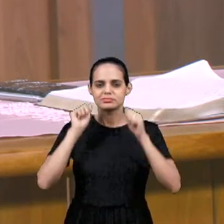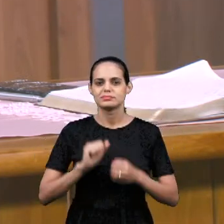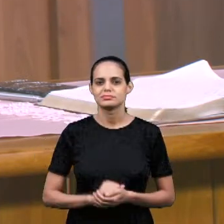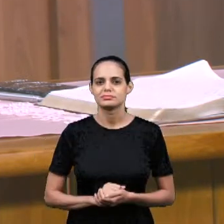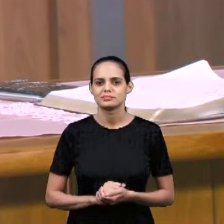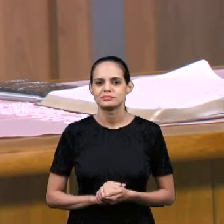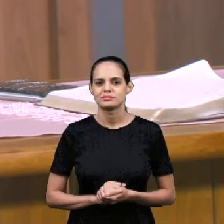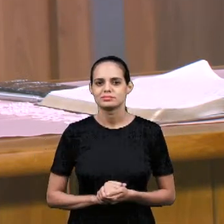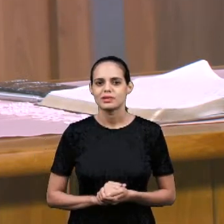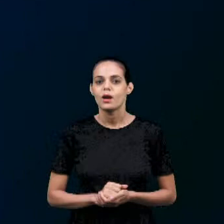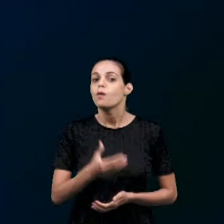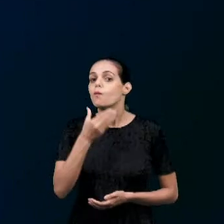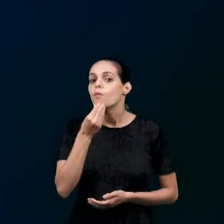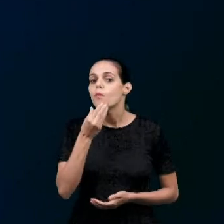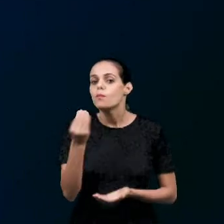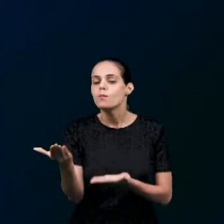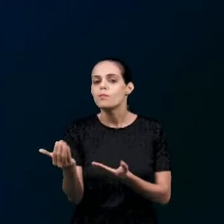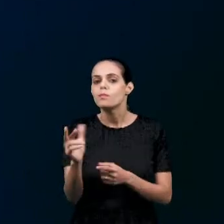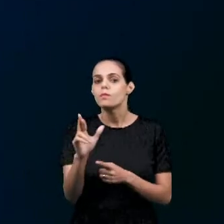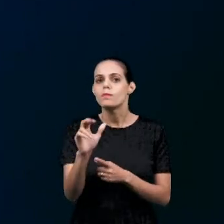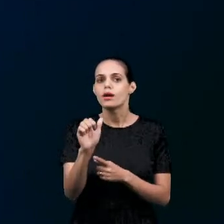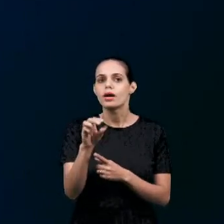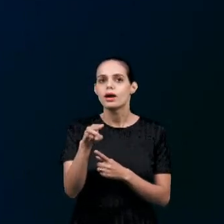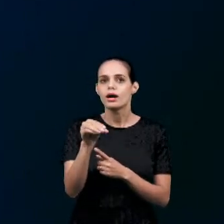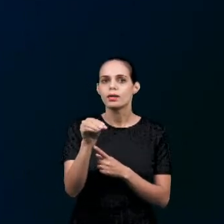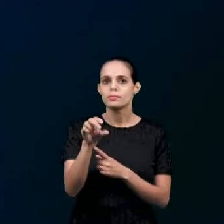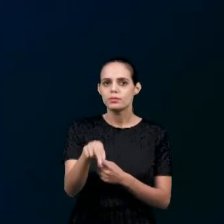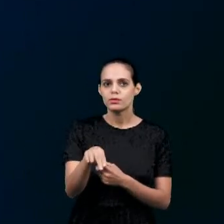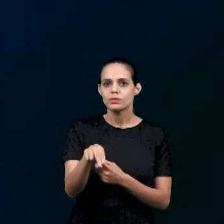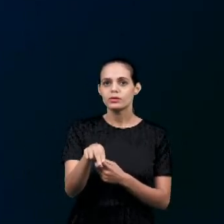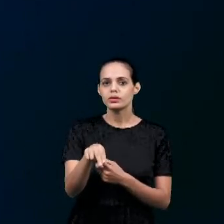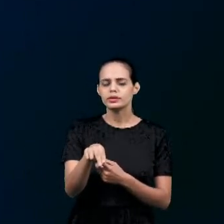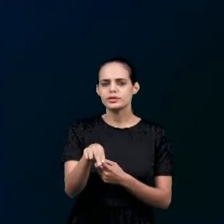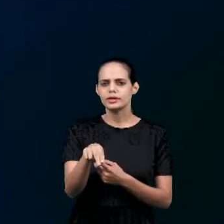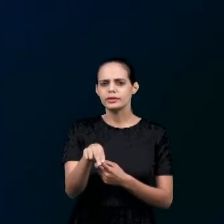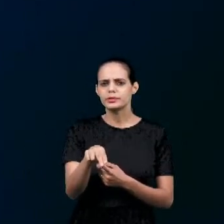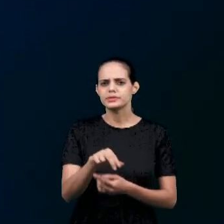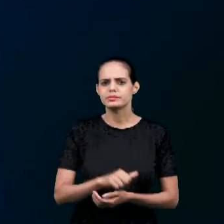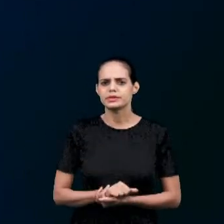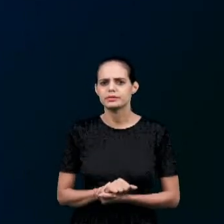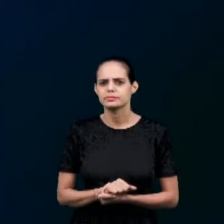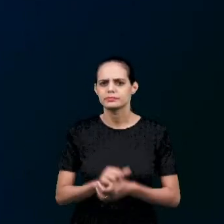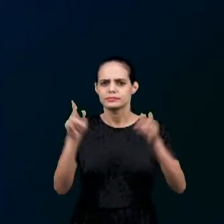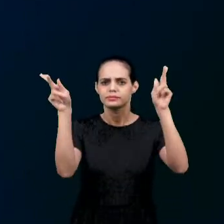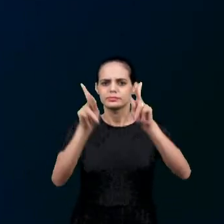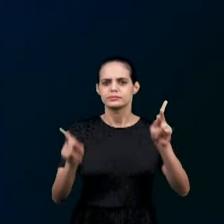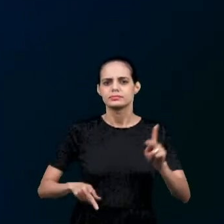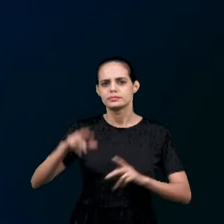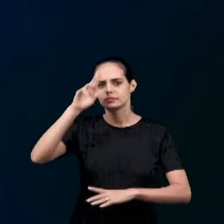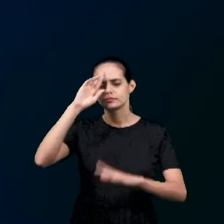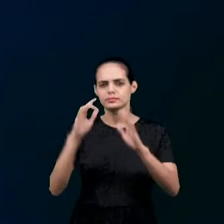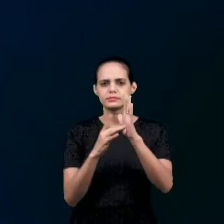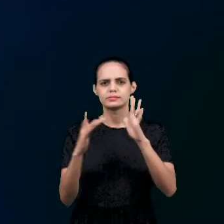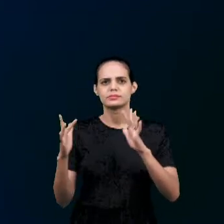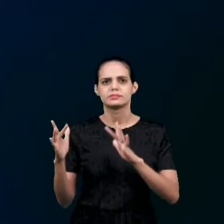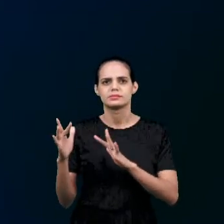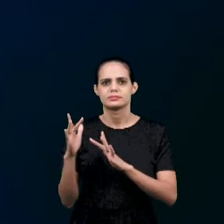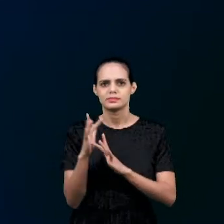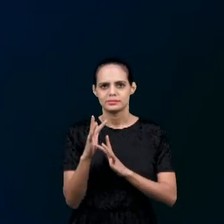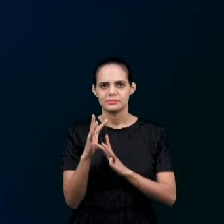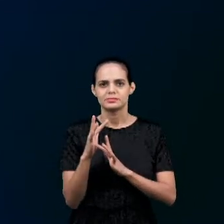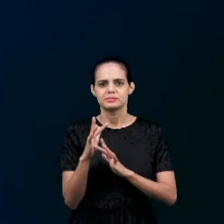nosso irmão o jovem Ramon. Irmãos, a paz do Senhor Jesus. Sim, concordo que essa parábola é muito rica